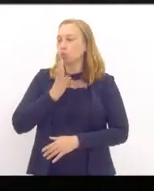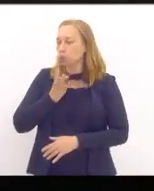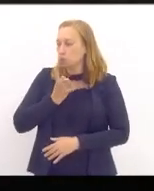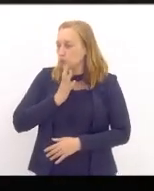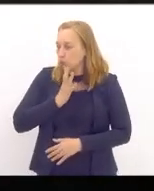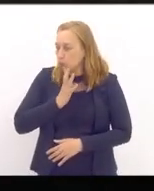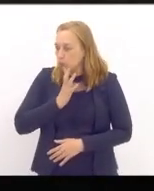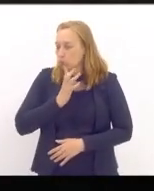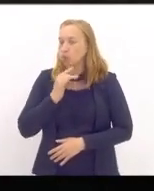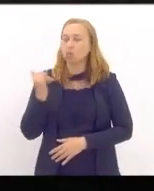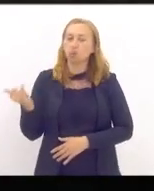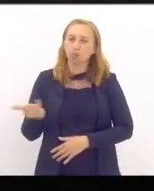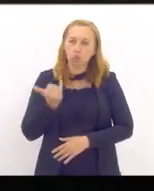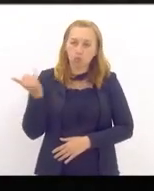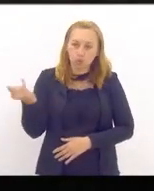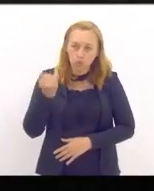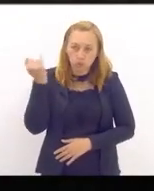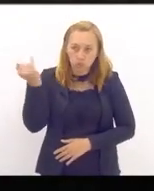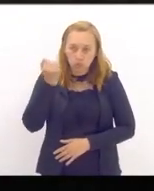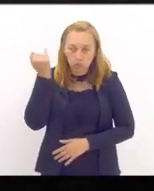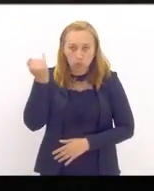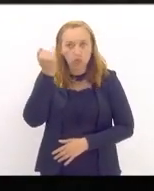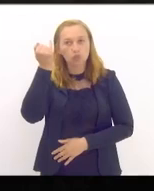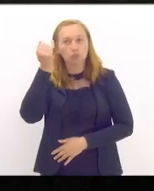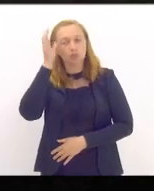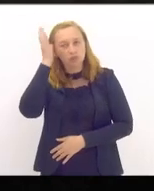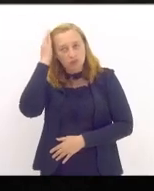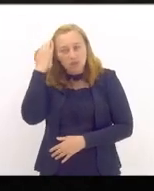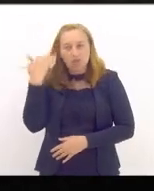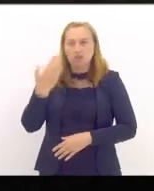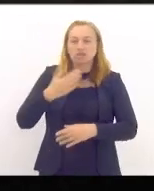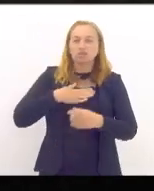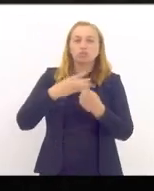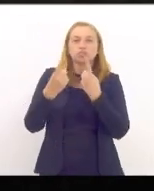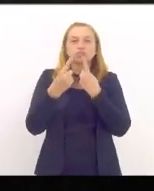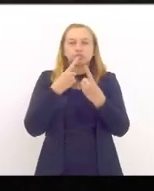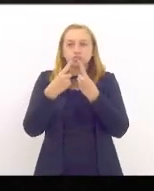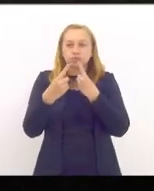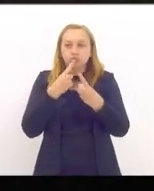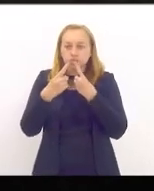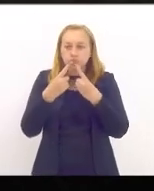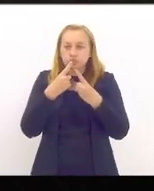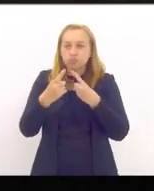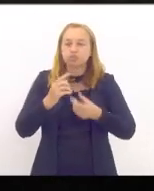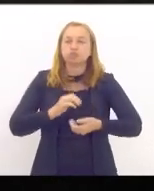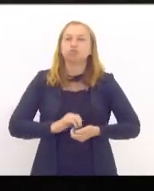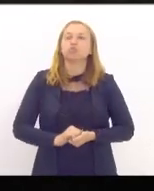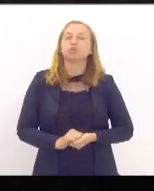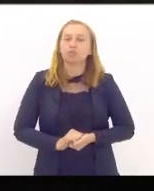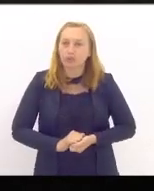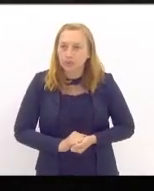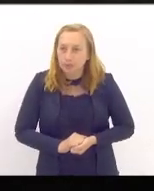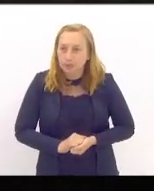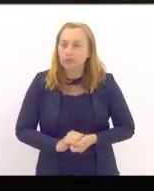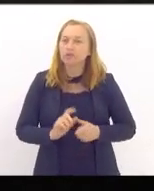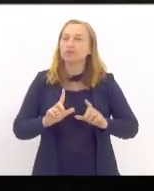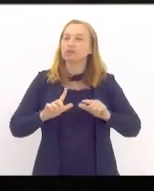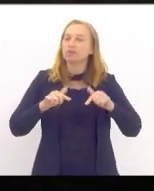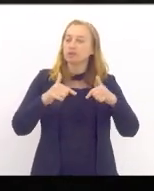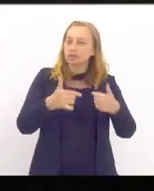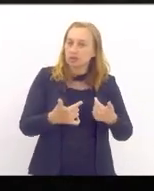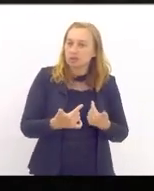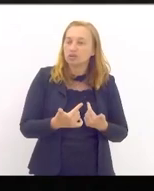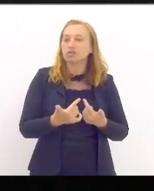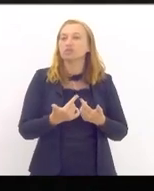da importância das minhas discussões das minhas intervenções das minhas atividades